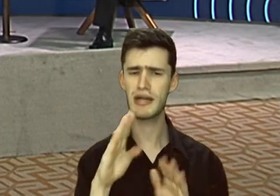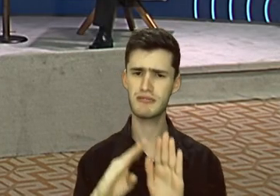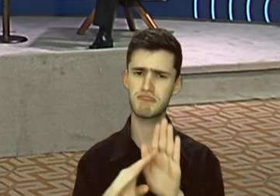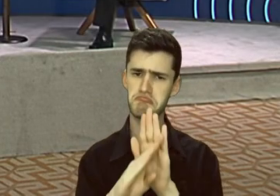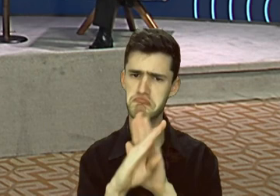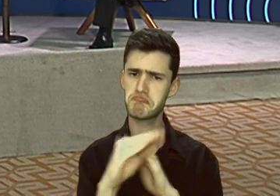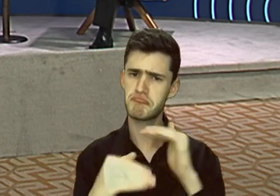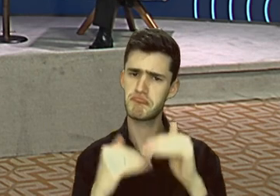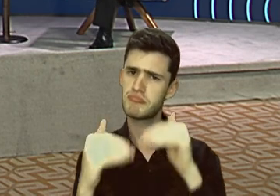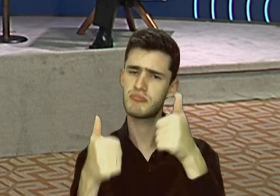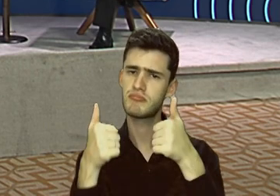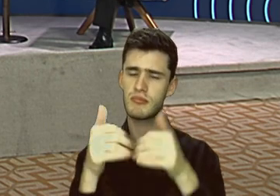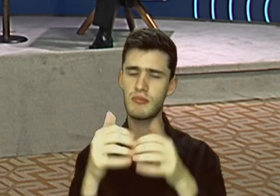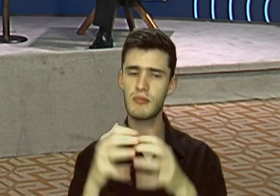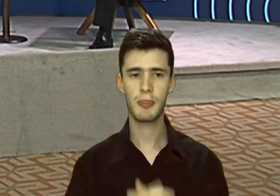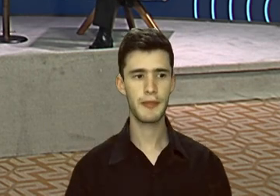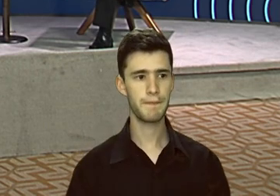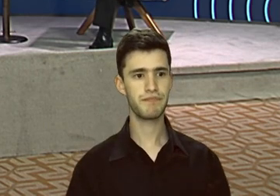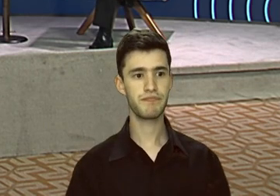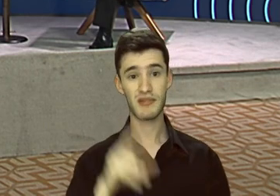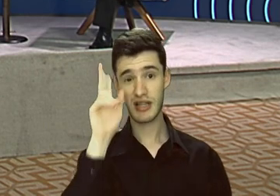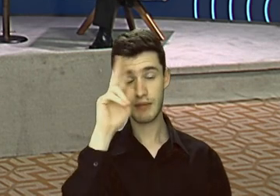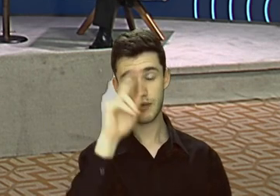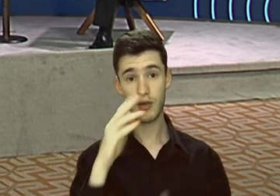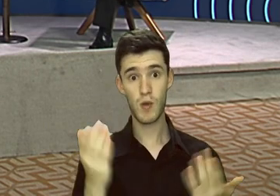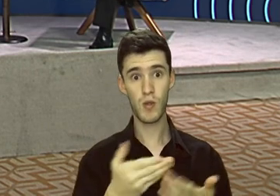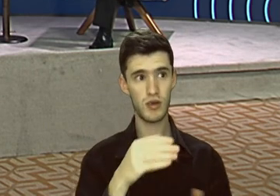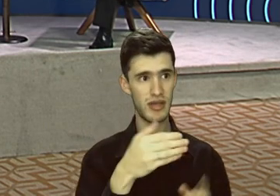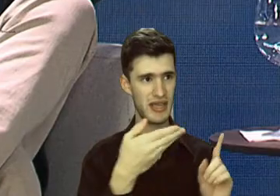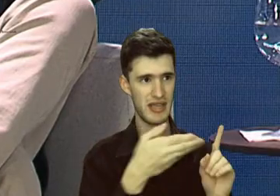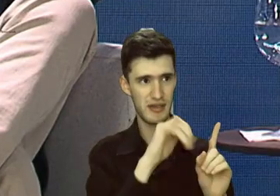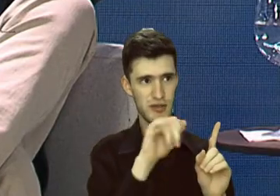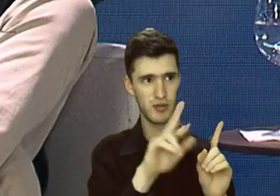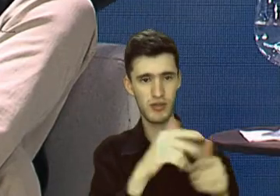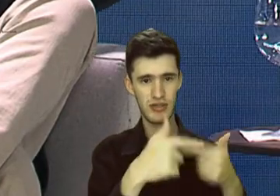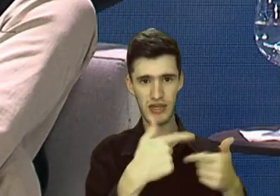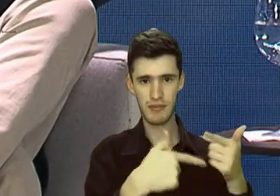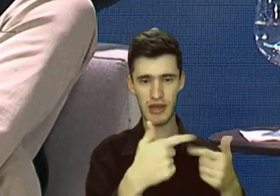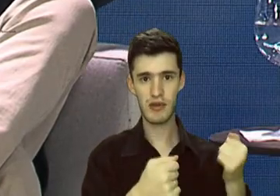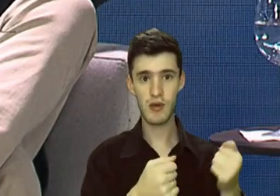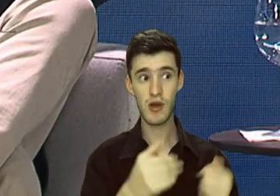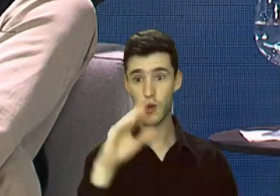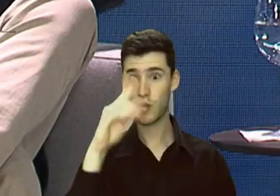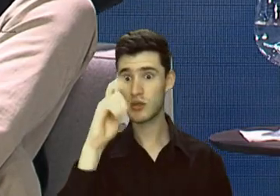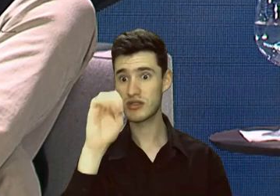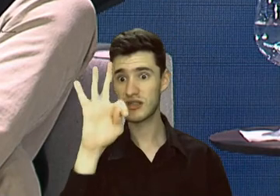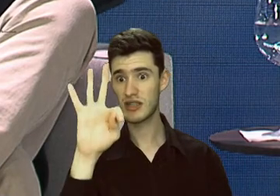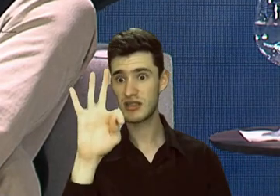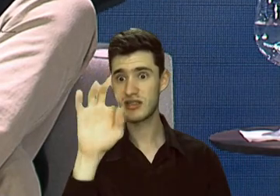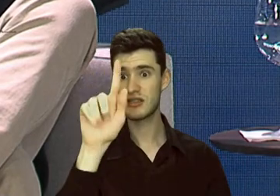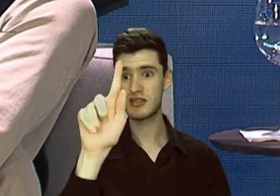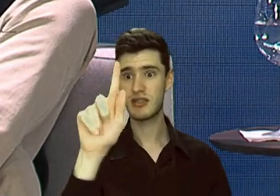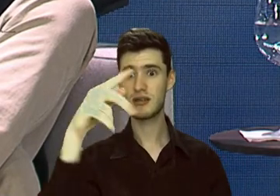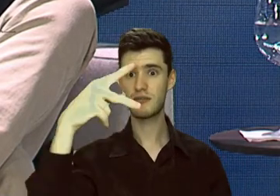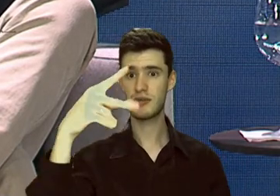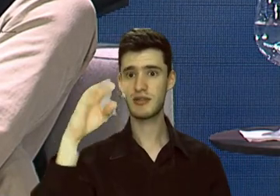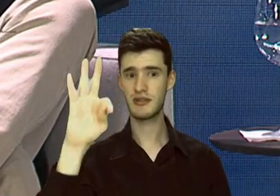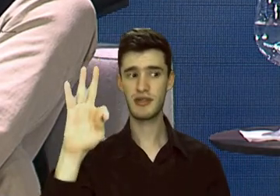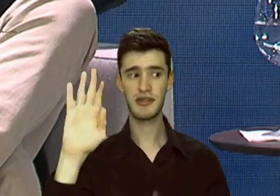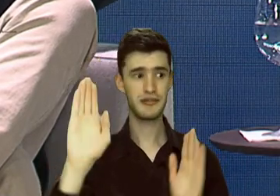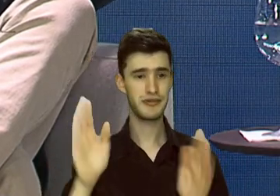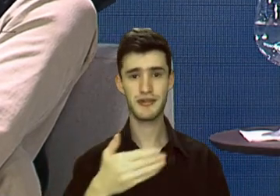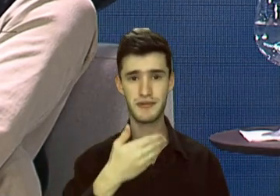o chat GPT hoje né ele faz grande parte do trabalho daquele que só faz o código né então comandante falou